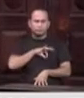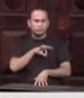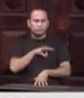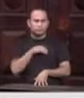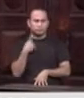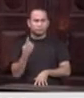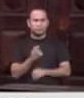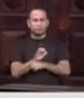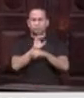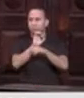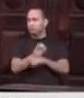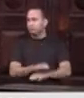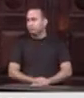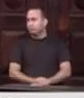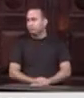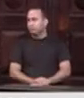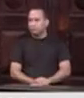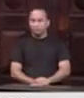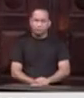nosso estado.